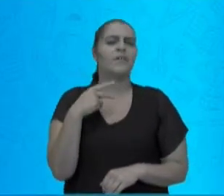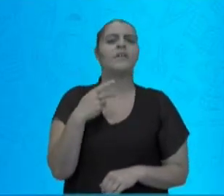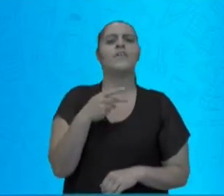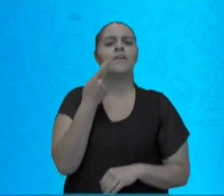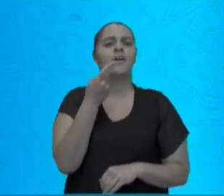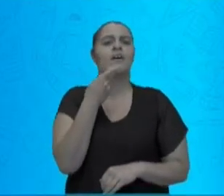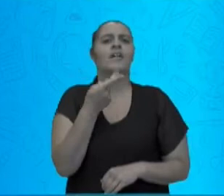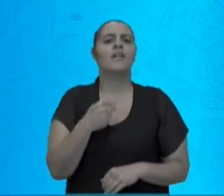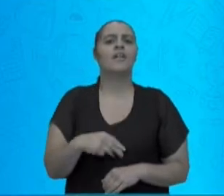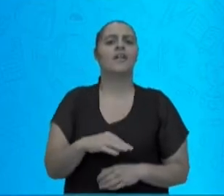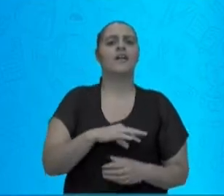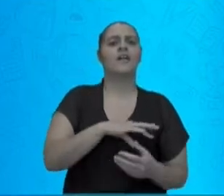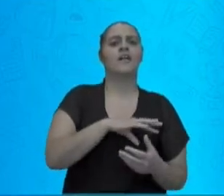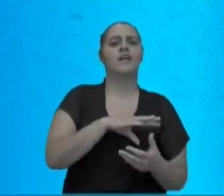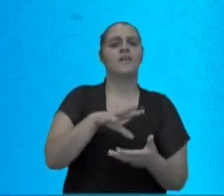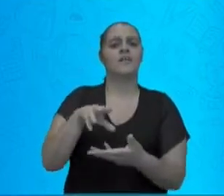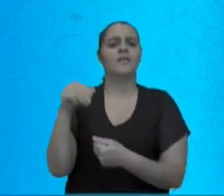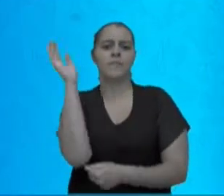nação brasileira.